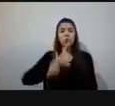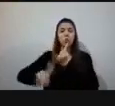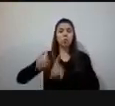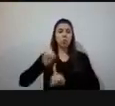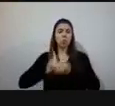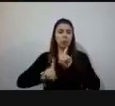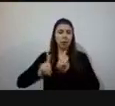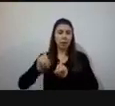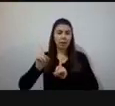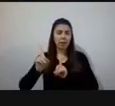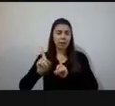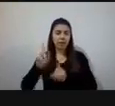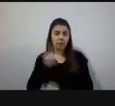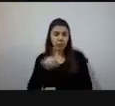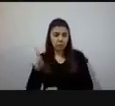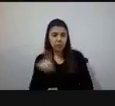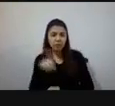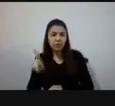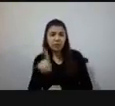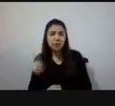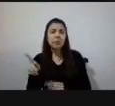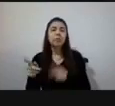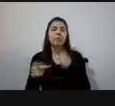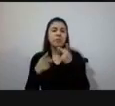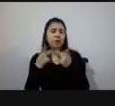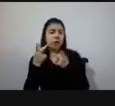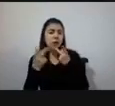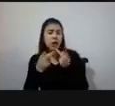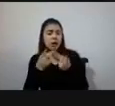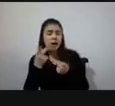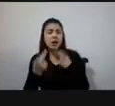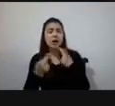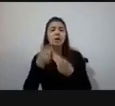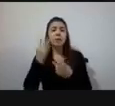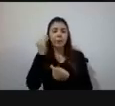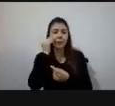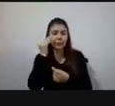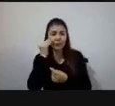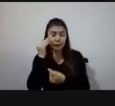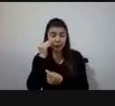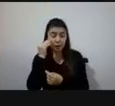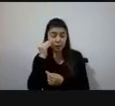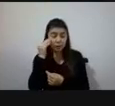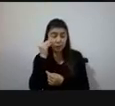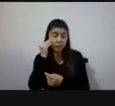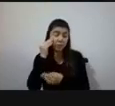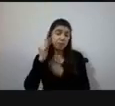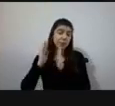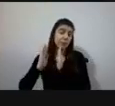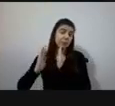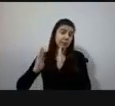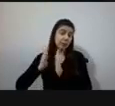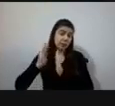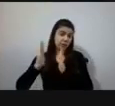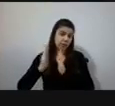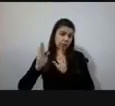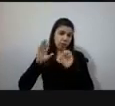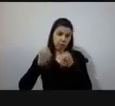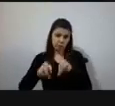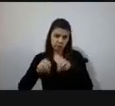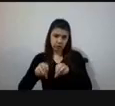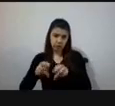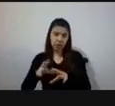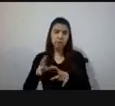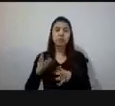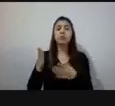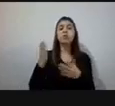em tempo de docência, e sim, algumas foram encaminhadas, e o quanto isso é importante para ser dito, né?